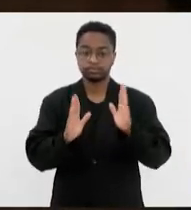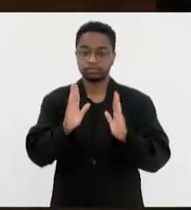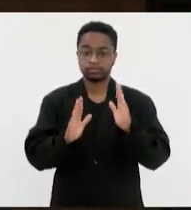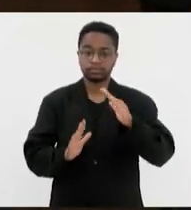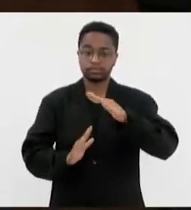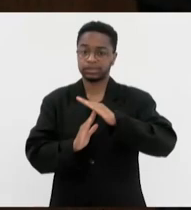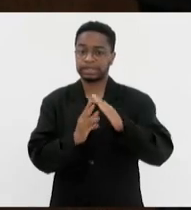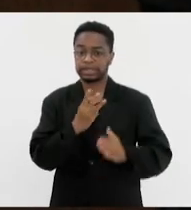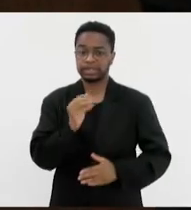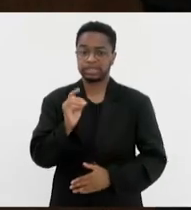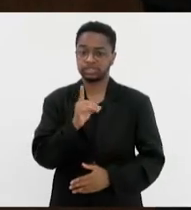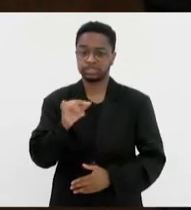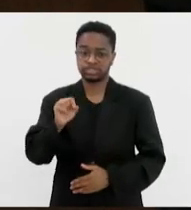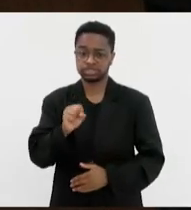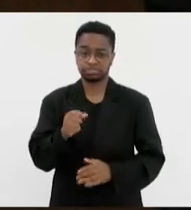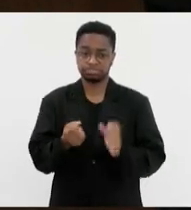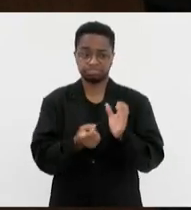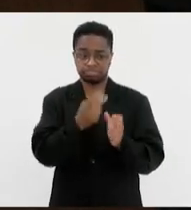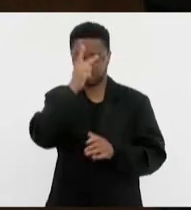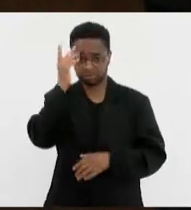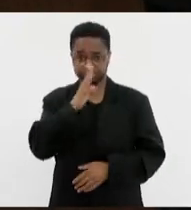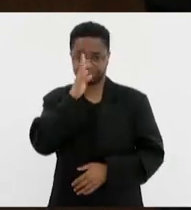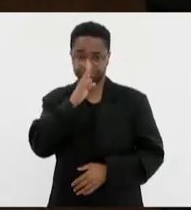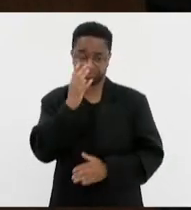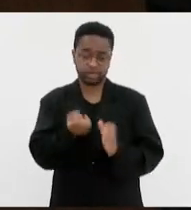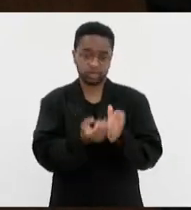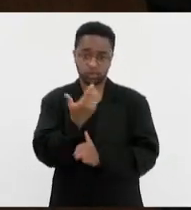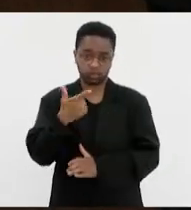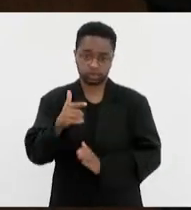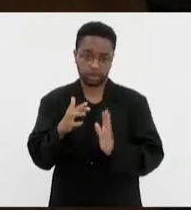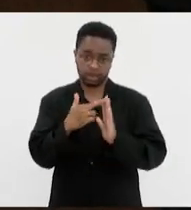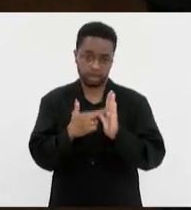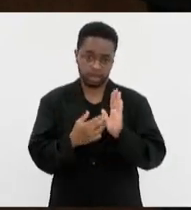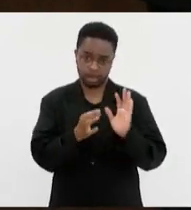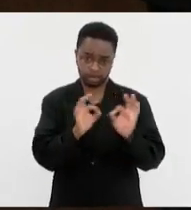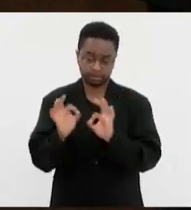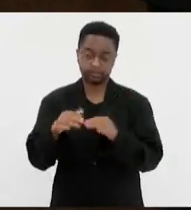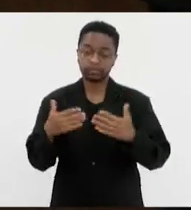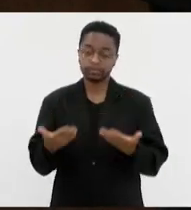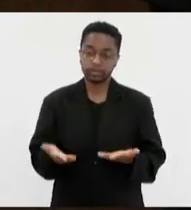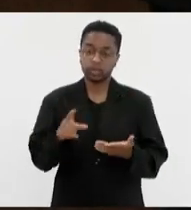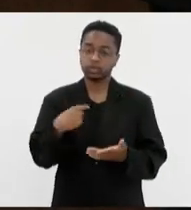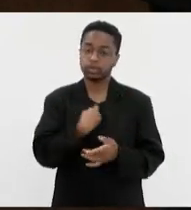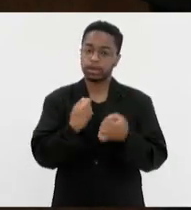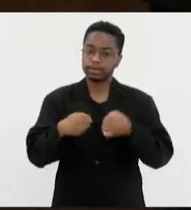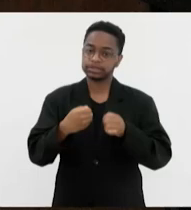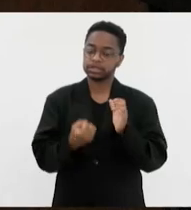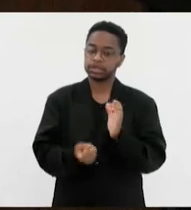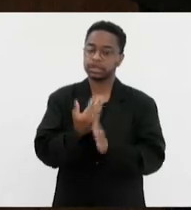dias que alguém criou, que não tem regulamentação nenhuma, que não existe em lugar nenhum. Então a gente precisa regulamentar